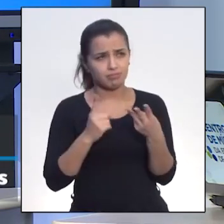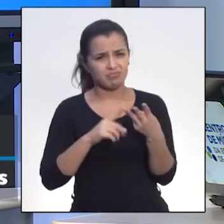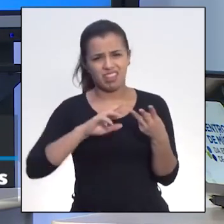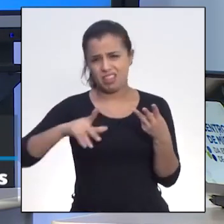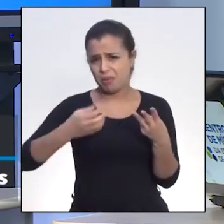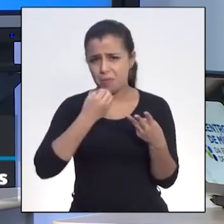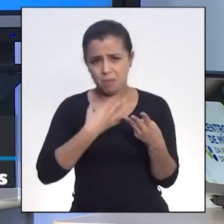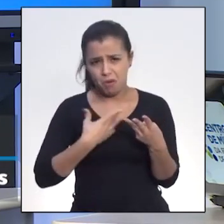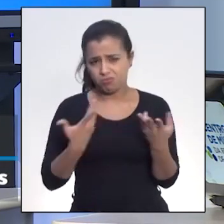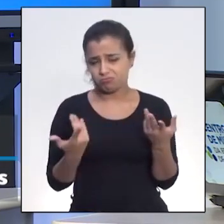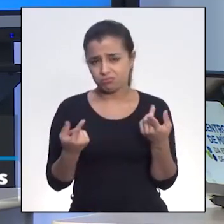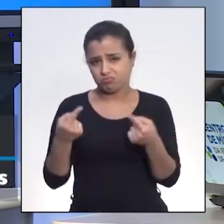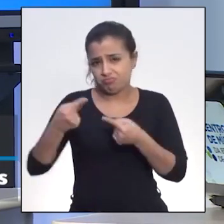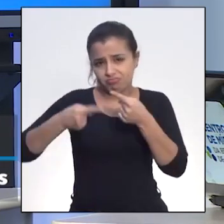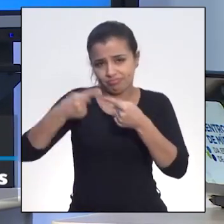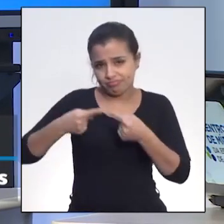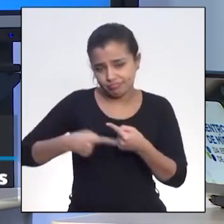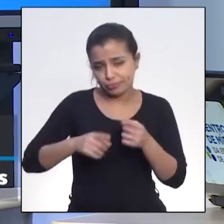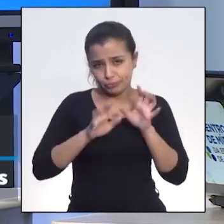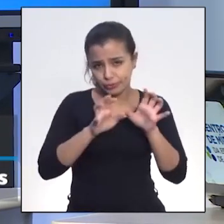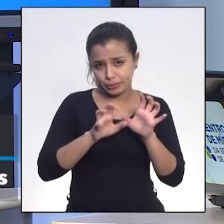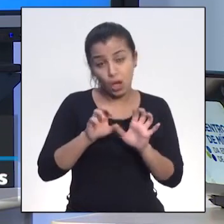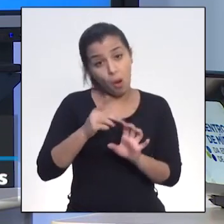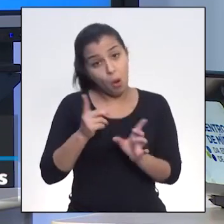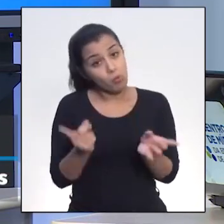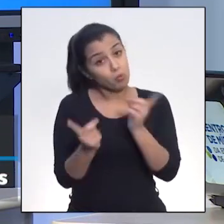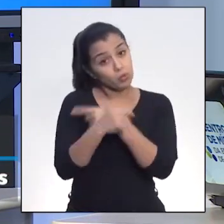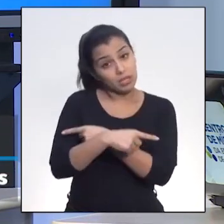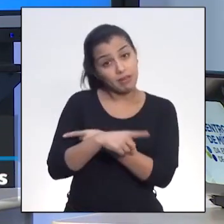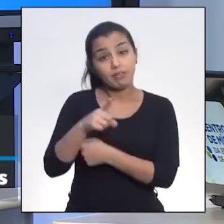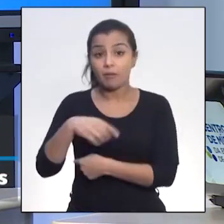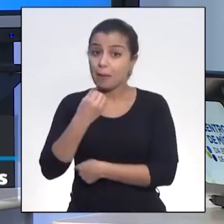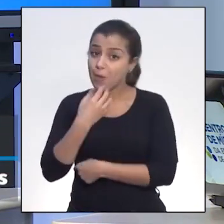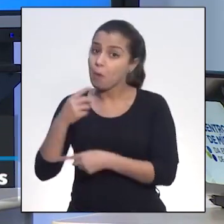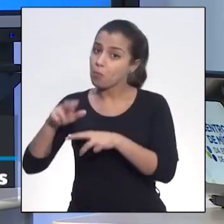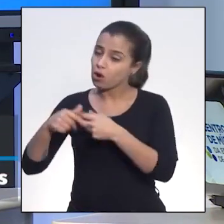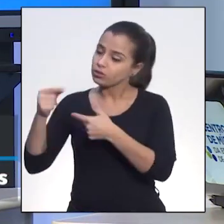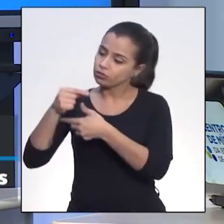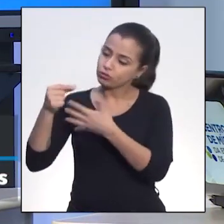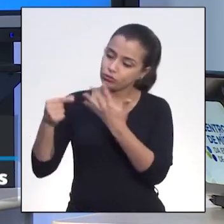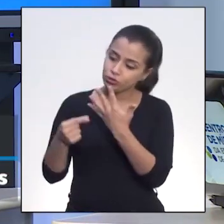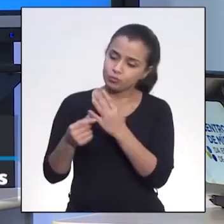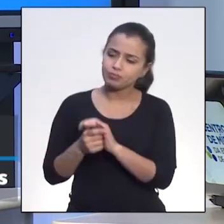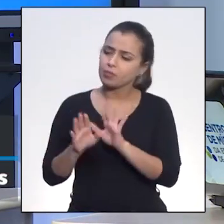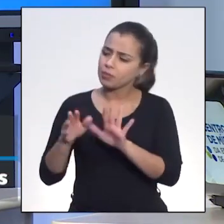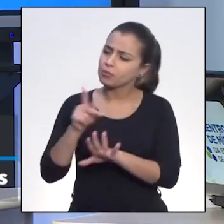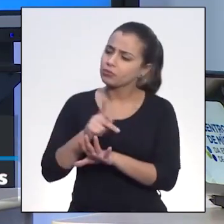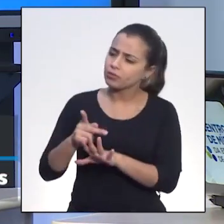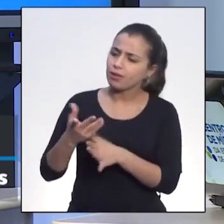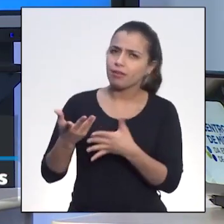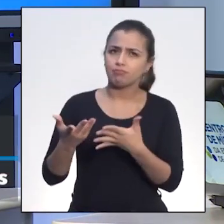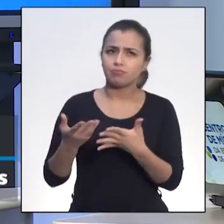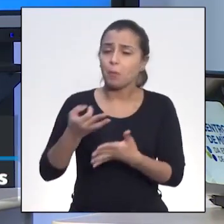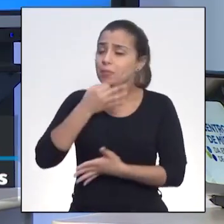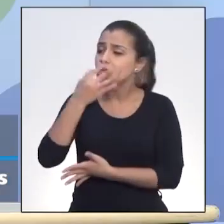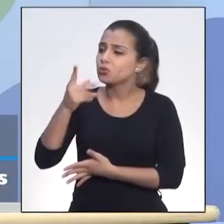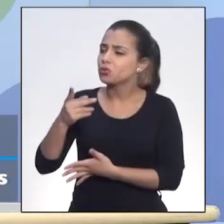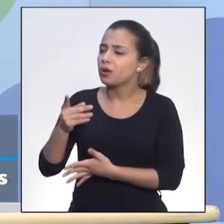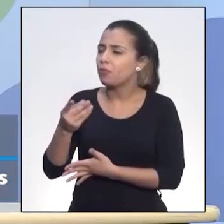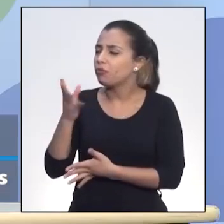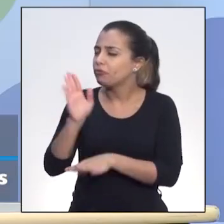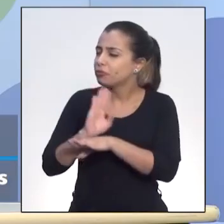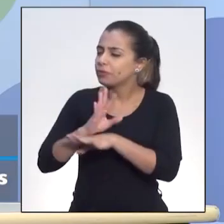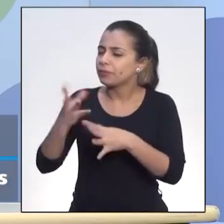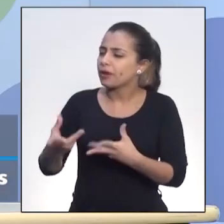filme de zumbi. Ou o oposto. É bom por conta disso, disso e disso. Mas, professora, o que faz o filme ser excelente, na sua opinião? Olha, para